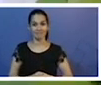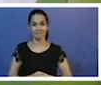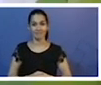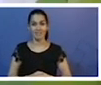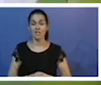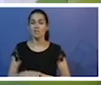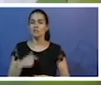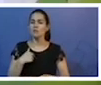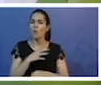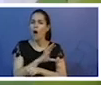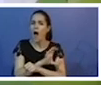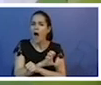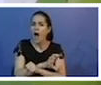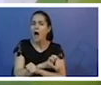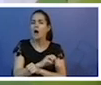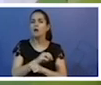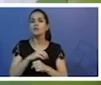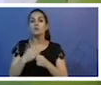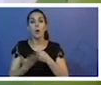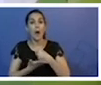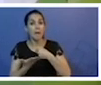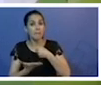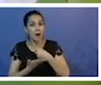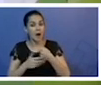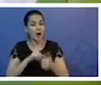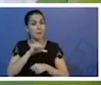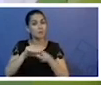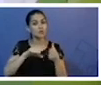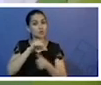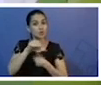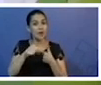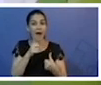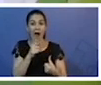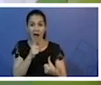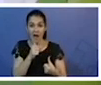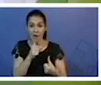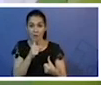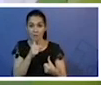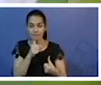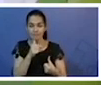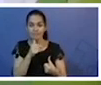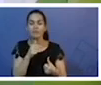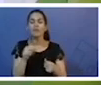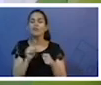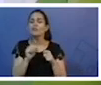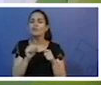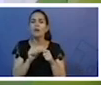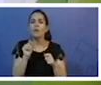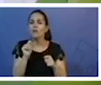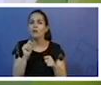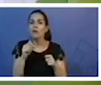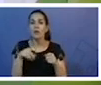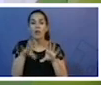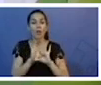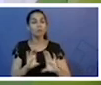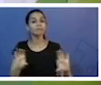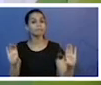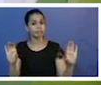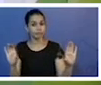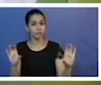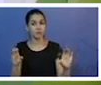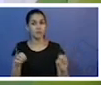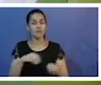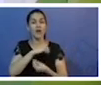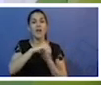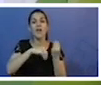Quando um ácido e uma base eles são misturados em água, ocorre uma reação entre essas duas espécies químicas,